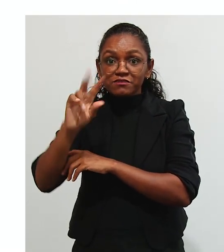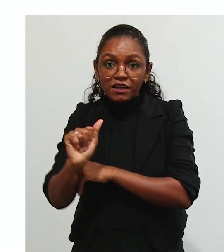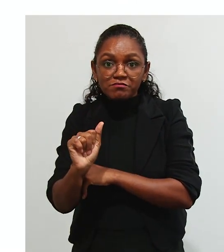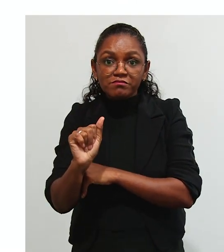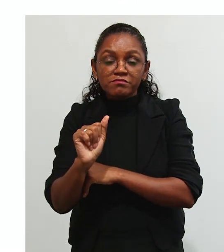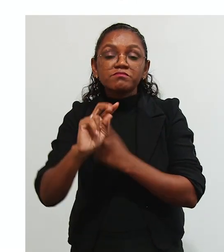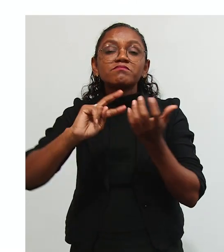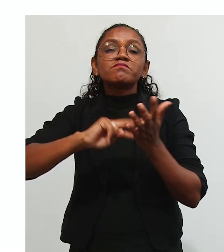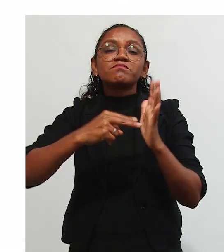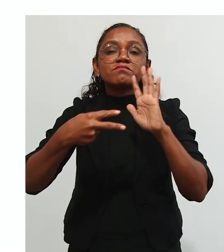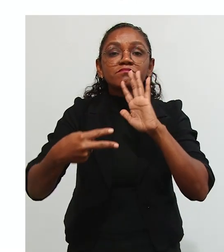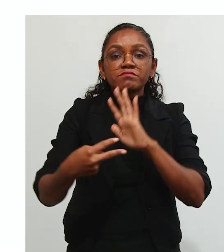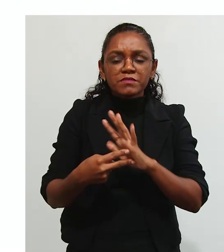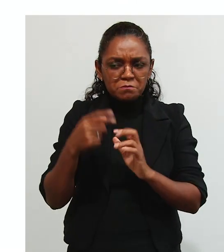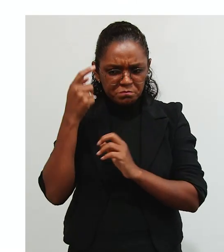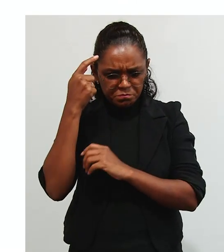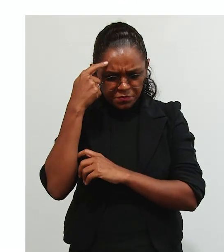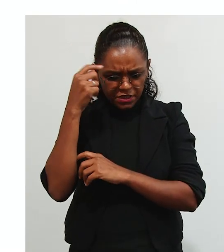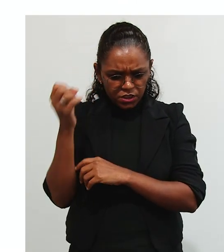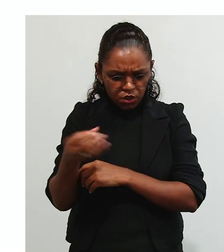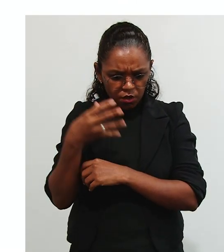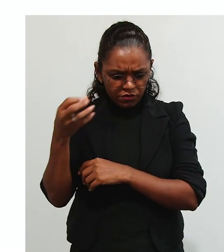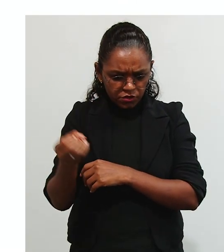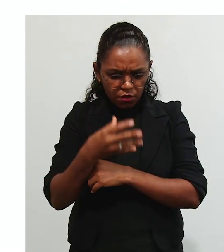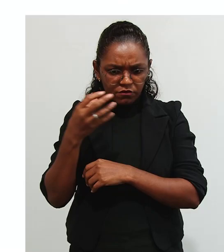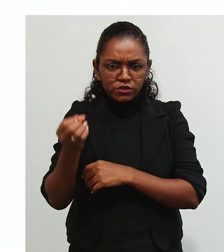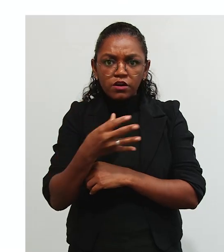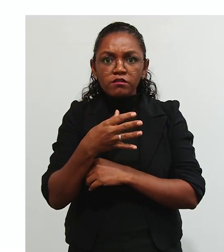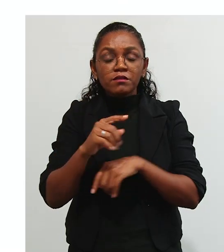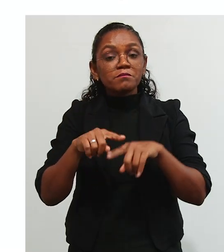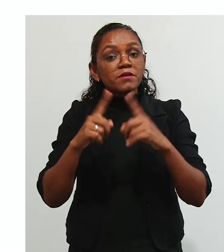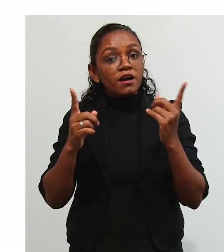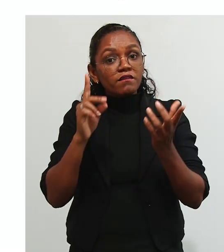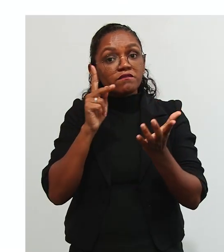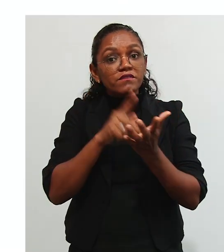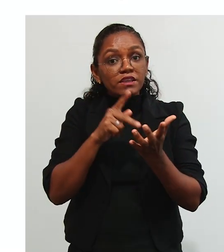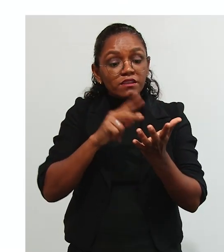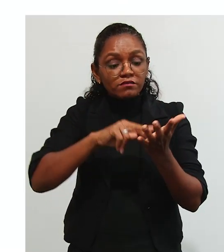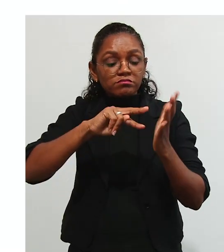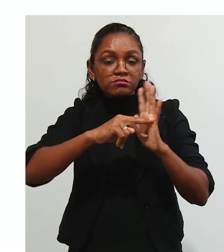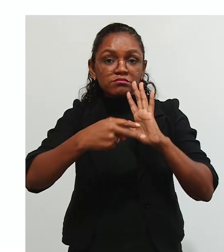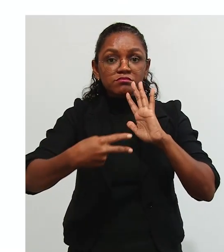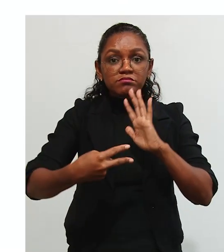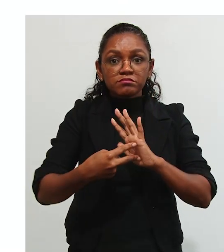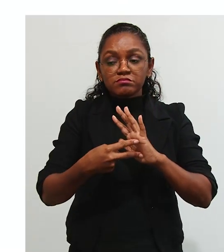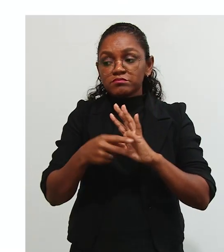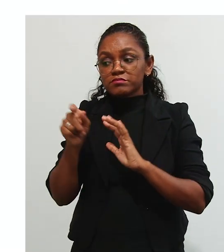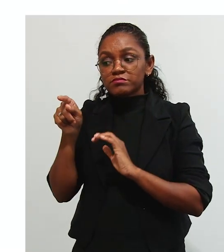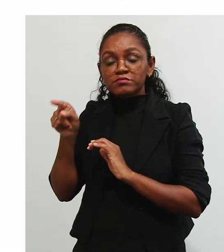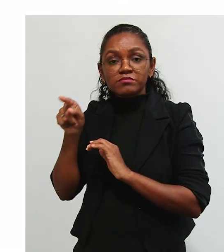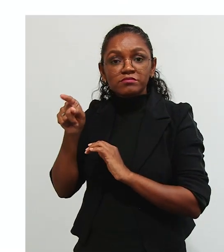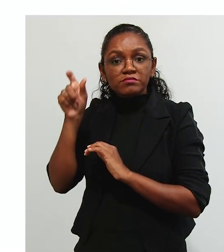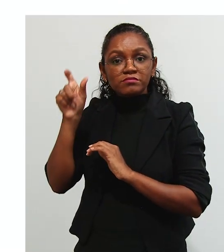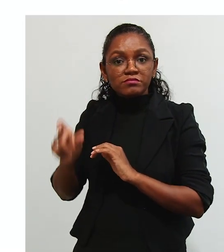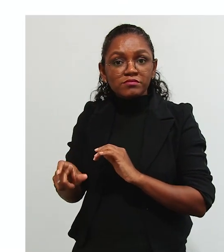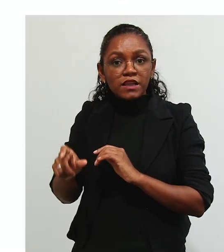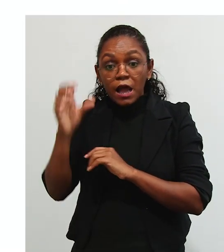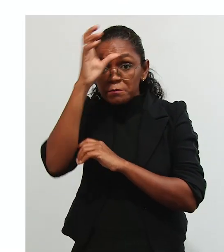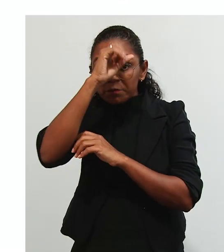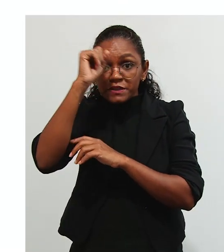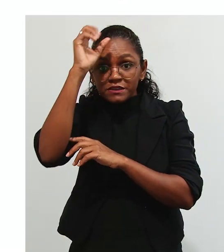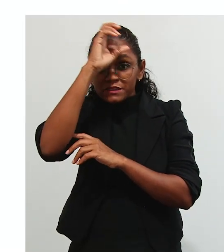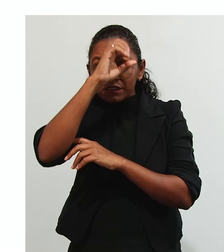métodos ativos, a gente pensa que são coisas novas, mas na verdade, quando a gente fala de Dewey, a gente já está falando também